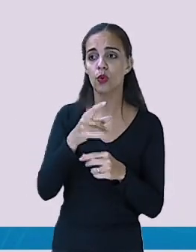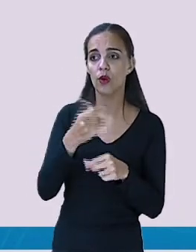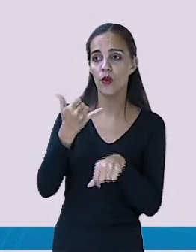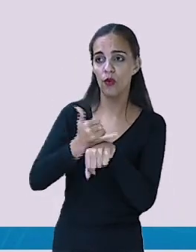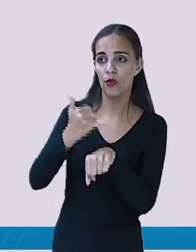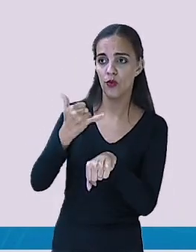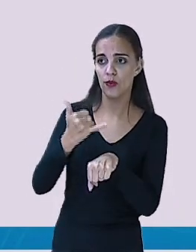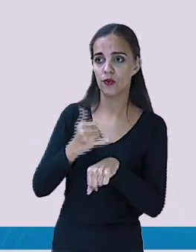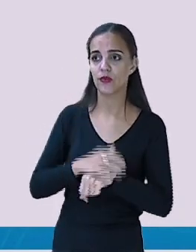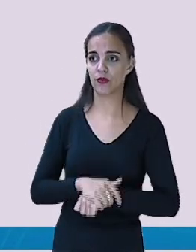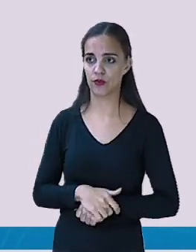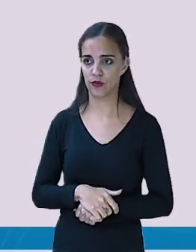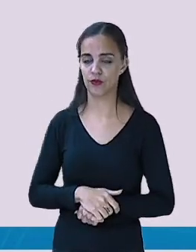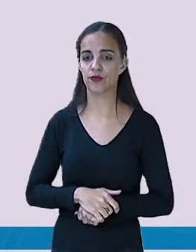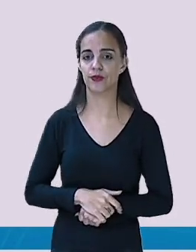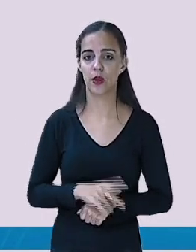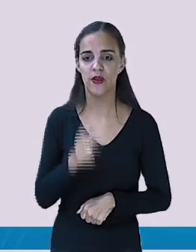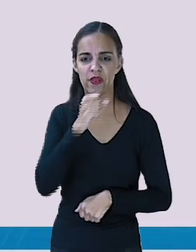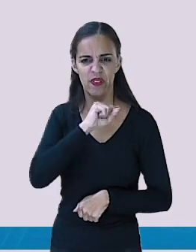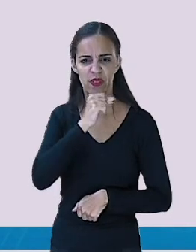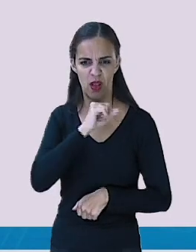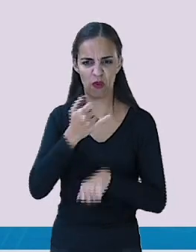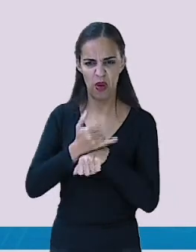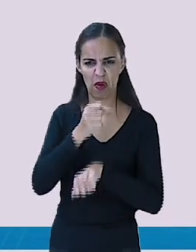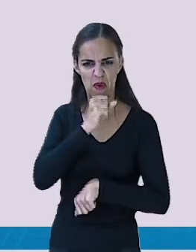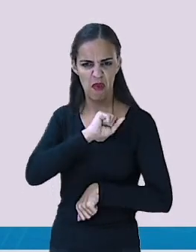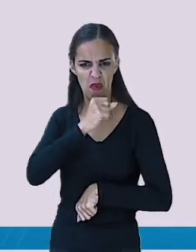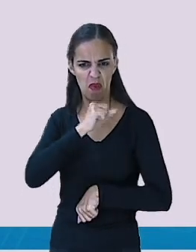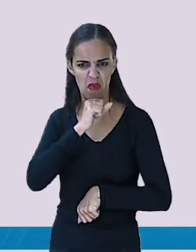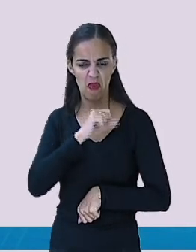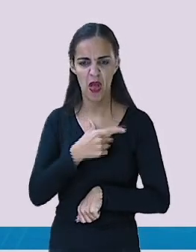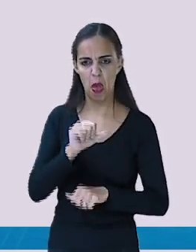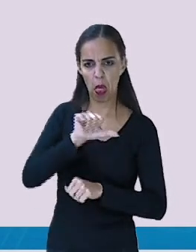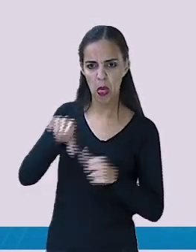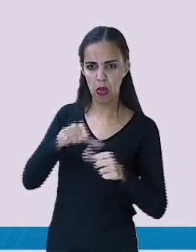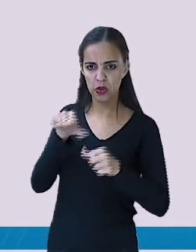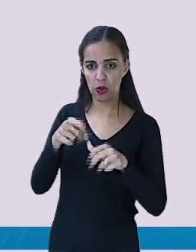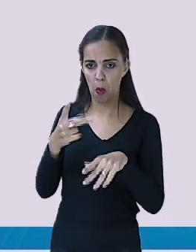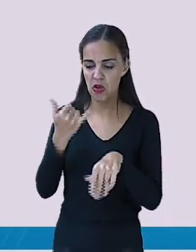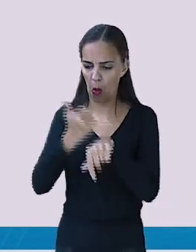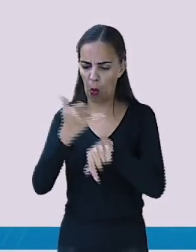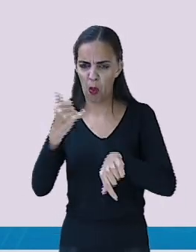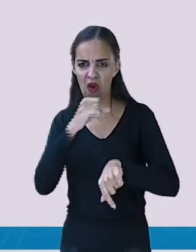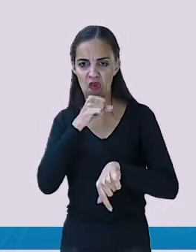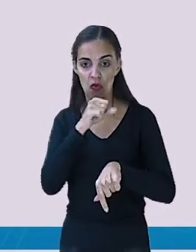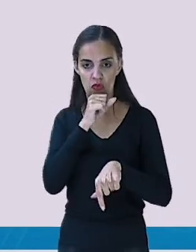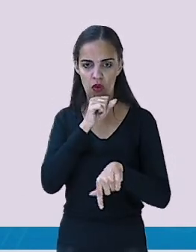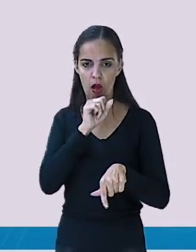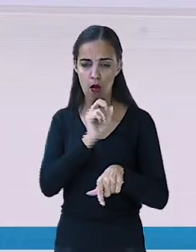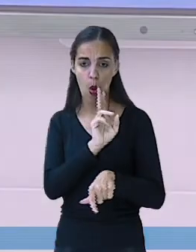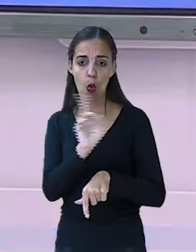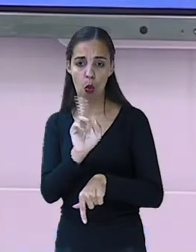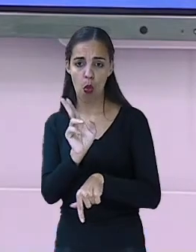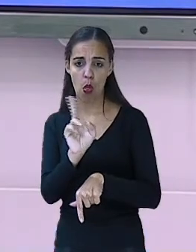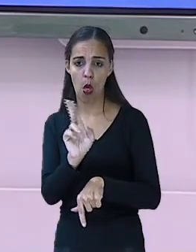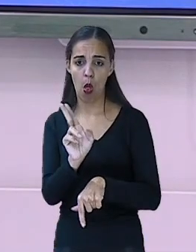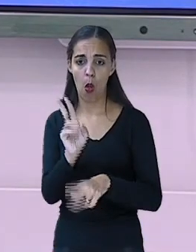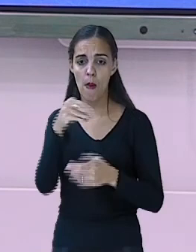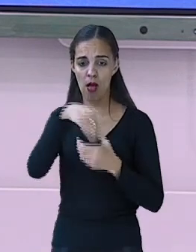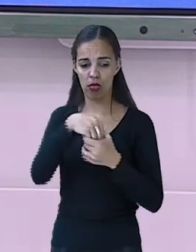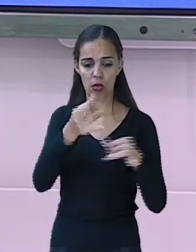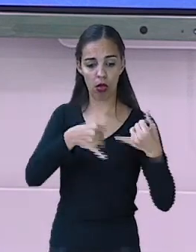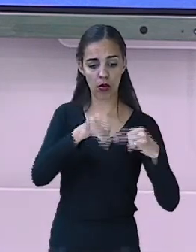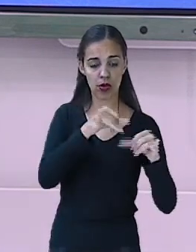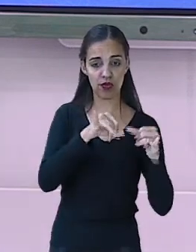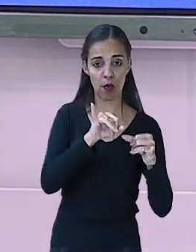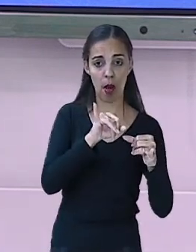da ferrugem Ou seja é oxidação ou seja o processo formação de